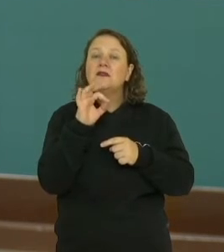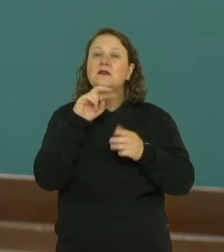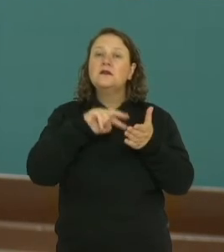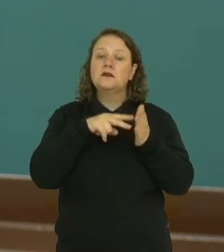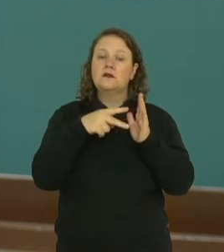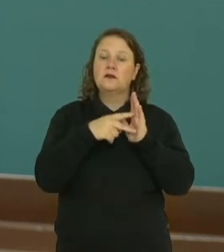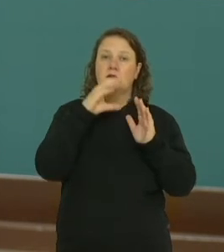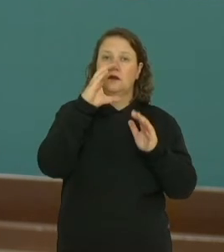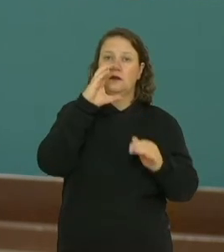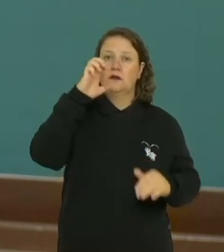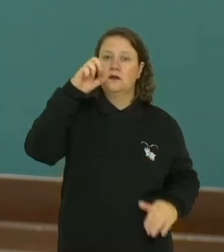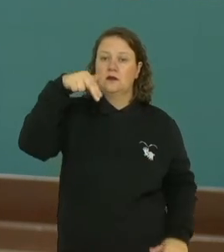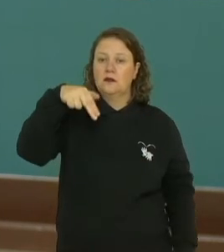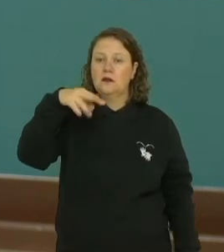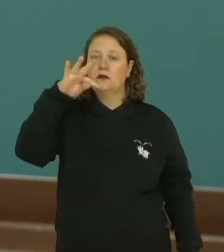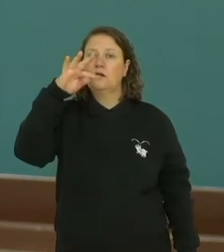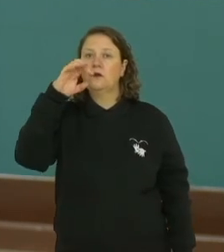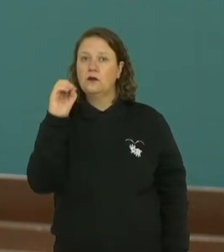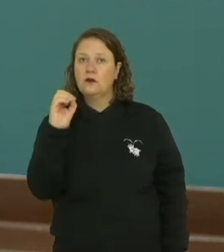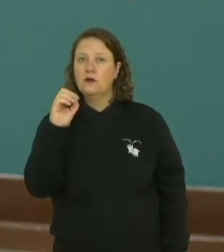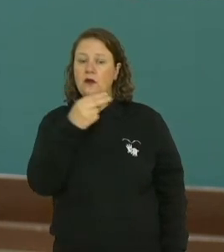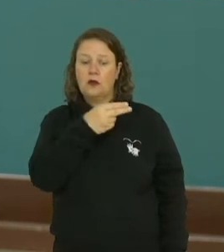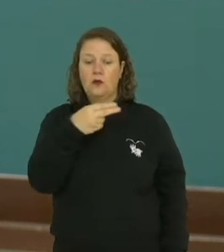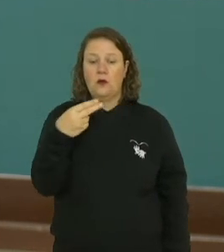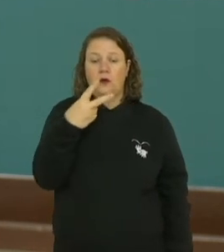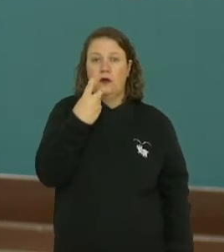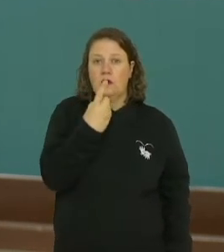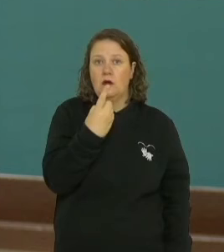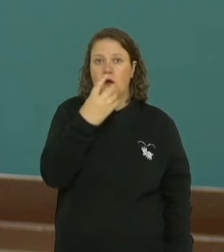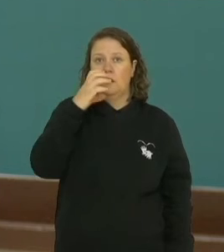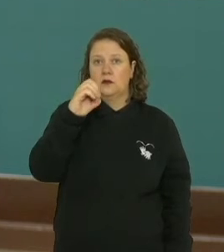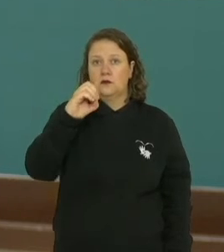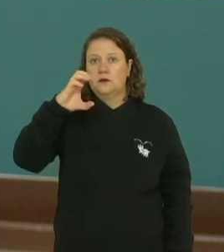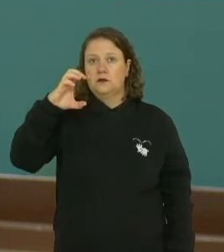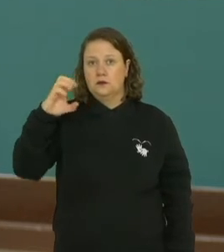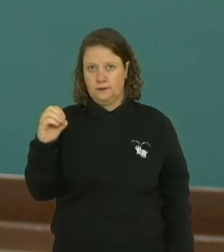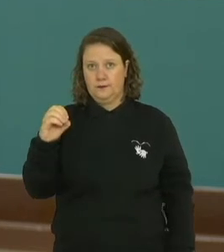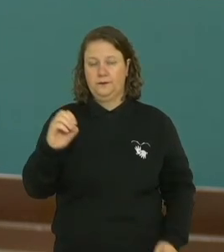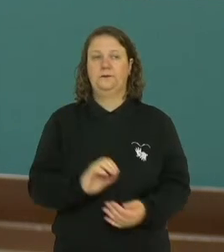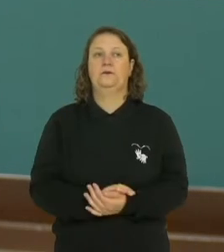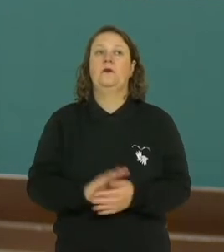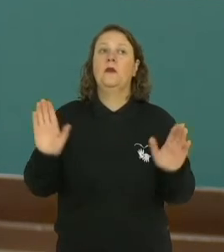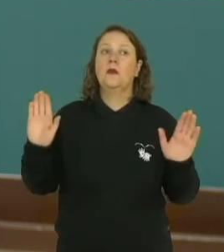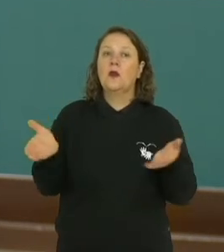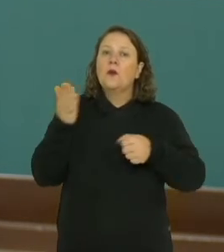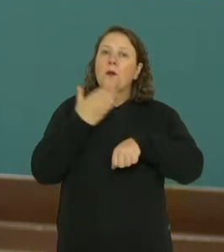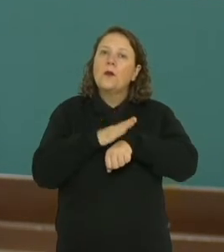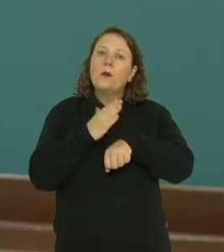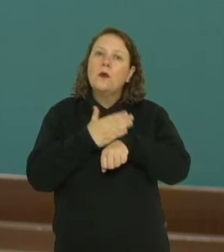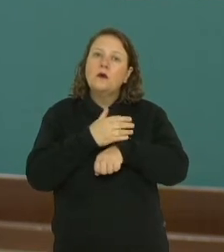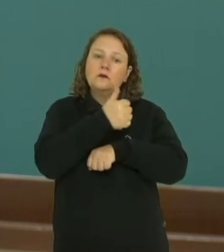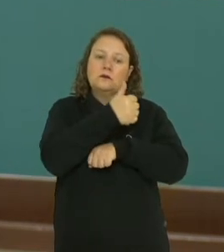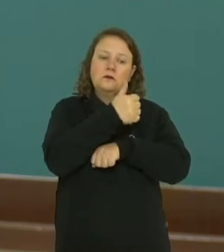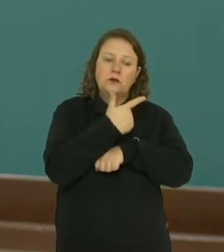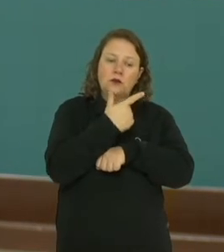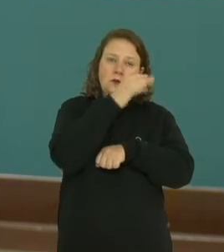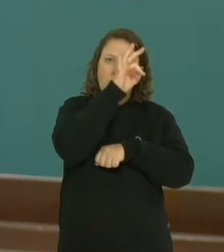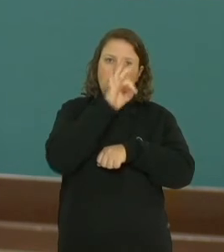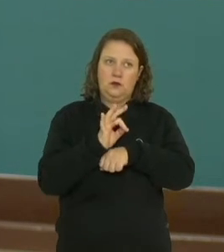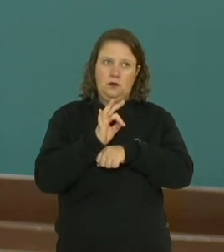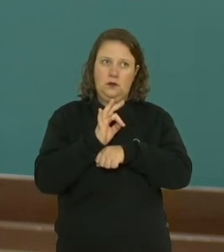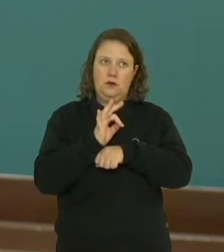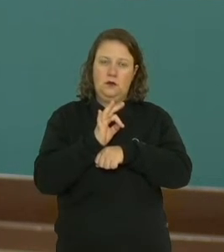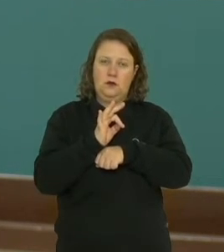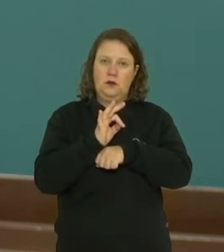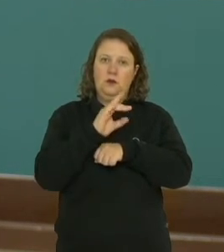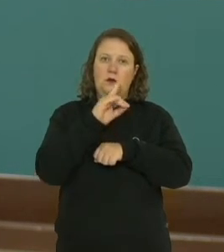100, divide 12 por 100, que dá 0,12. E agora, quando a gente calcular 12% de 800, a